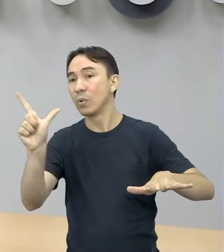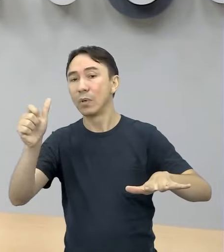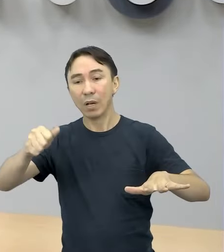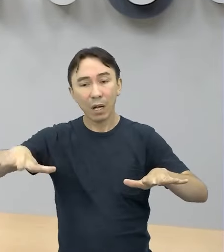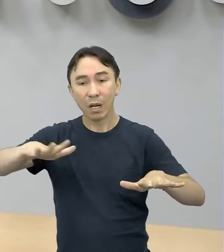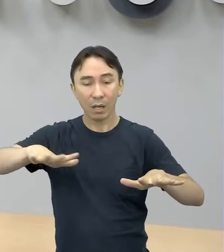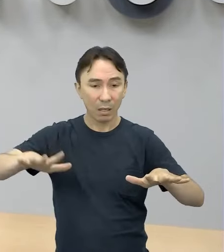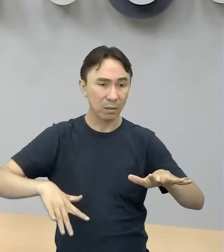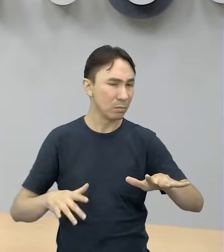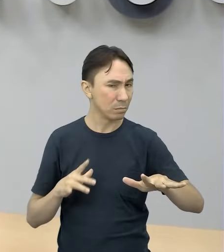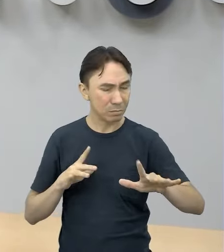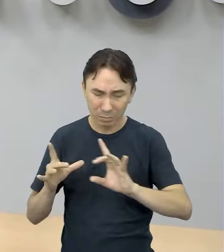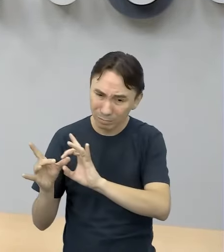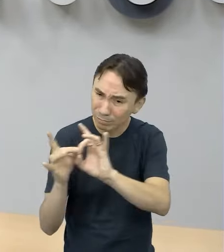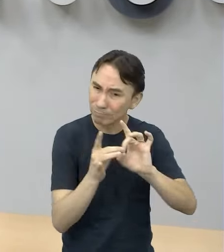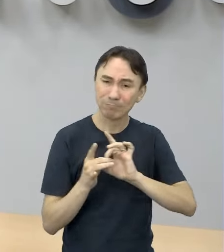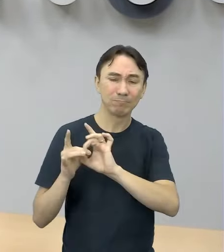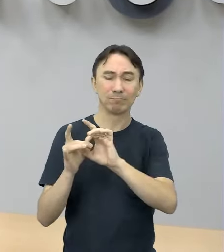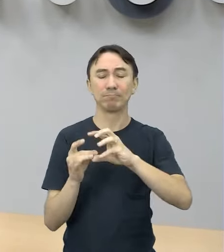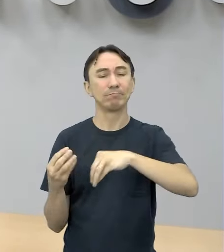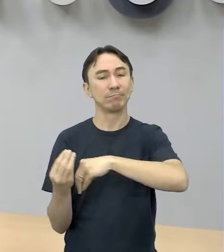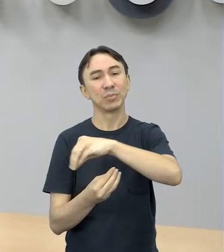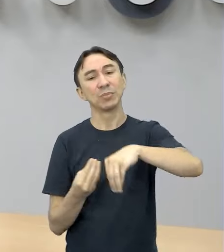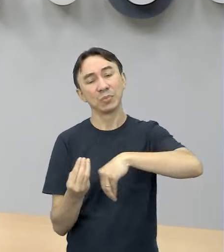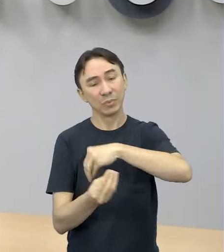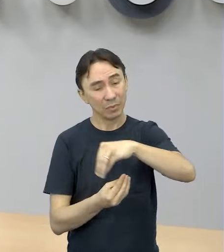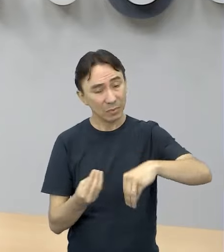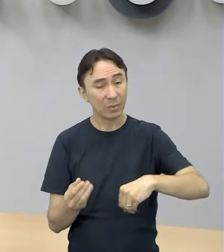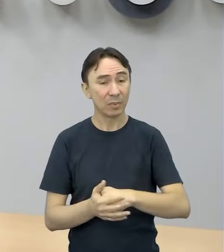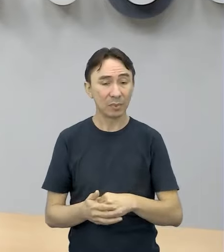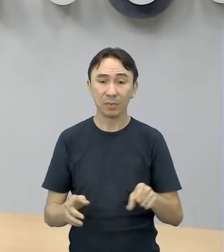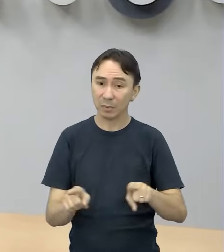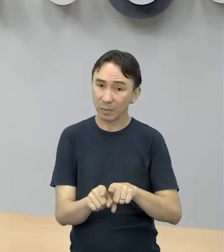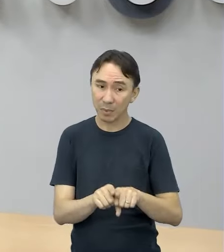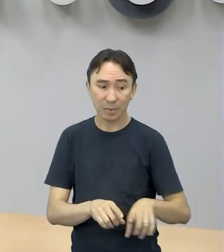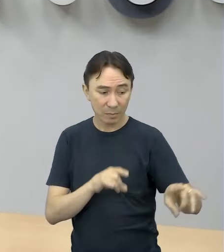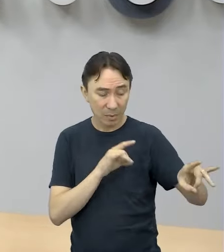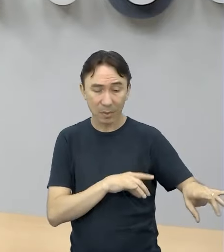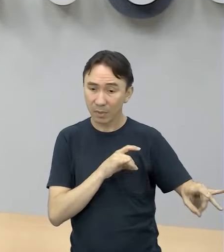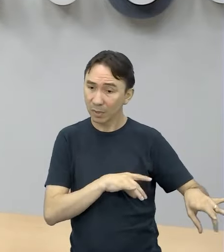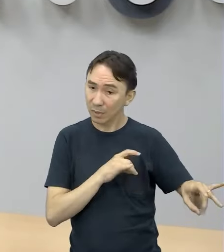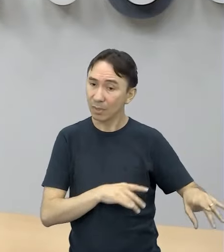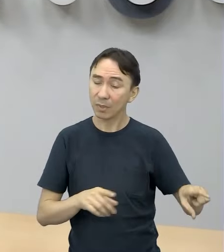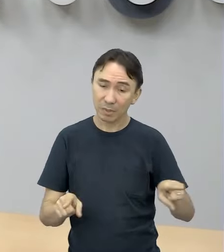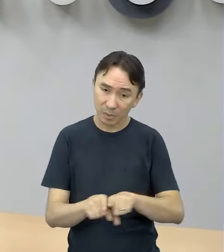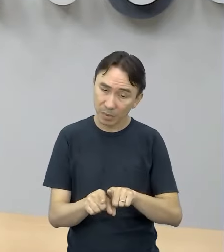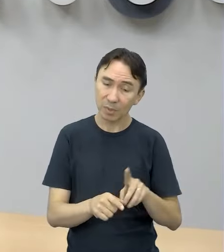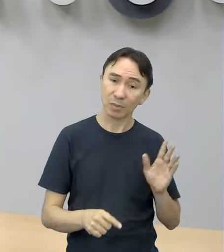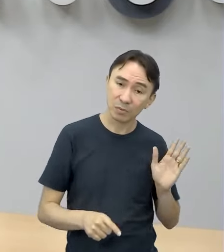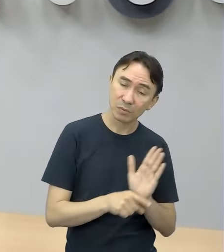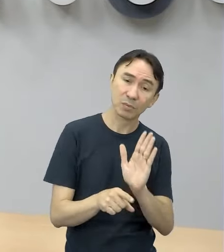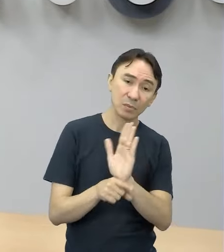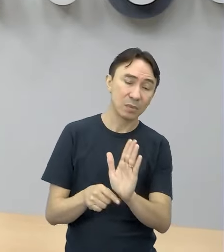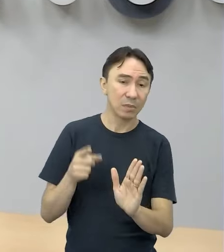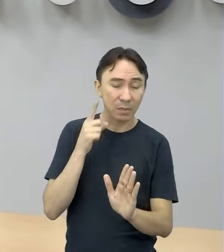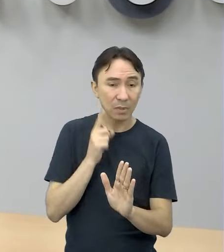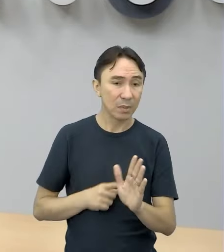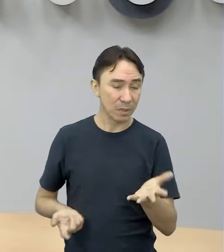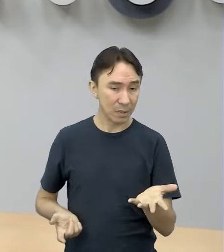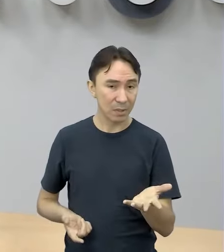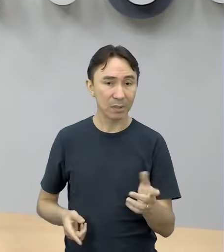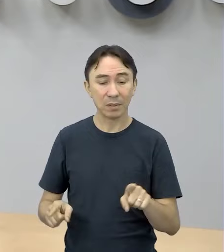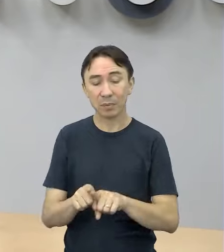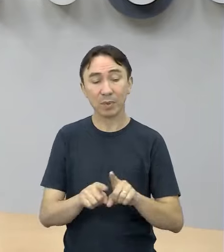próprias metodologias ativas é um ponto importante da integração, os eixos estruturantes também,